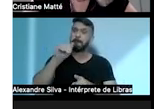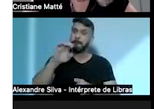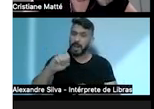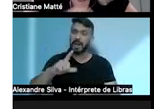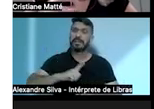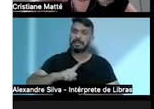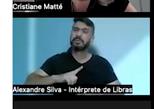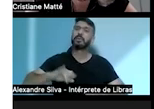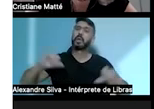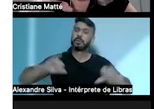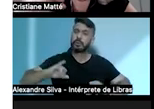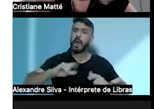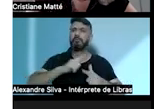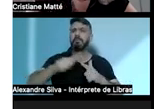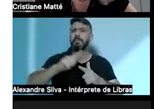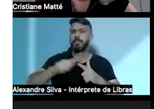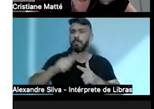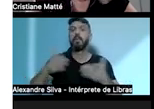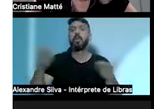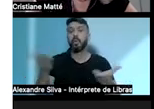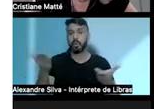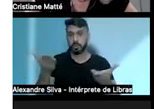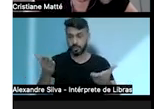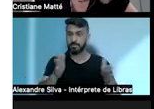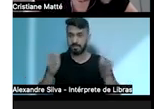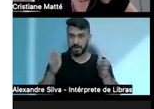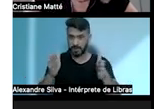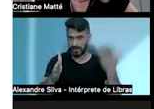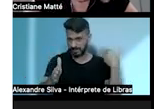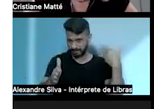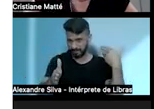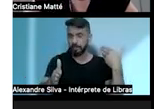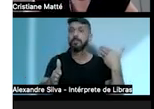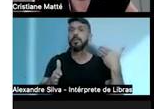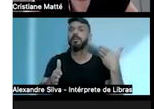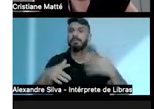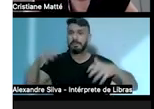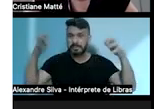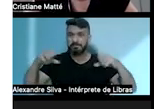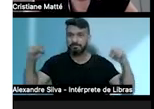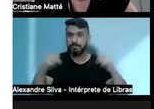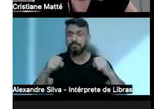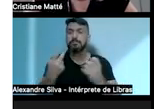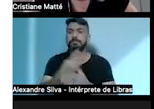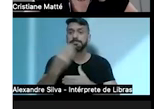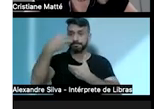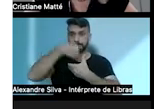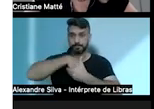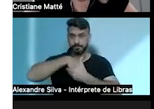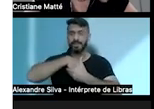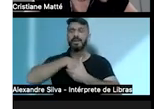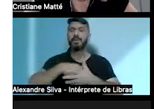vê hoje nessas crianças que estavam nessa fase intrauterina de desenvolvimento é o aumento do desenvolvimento de